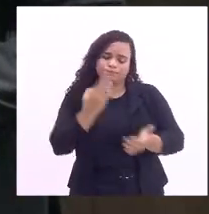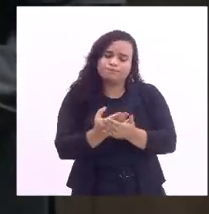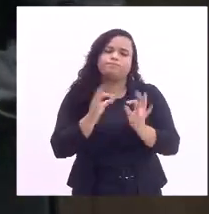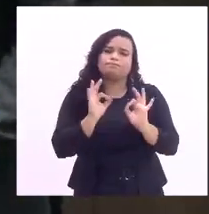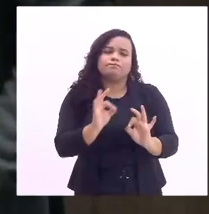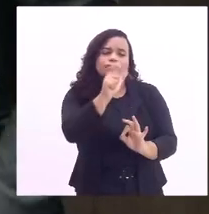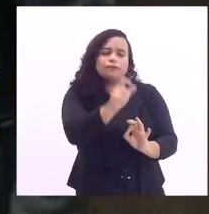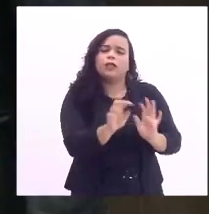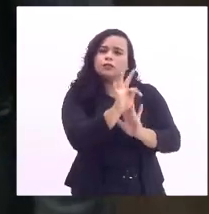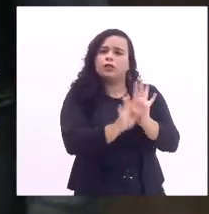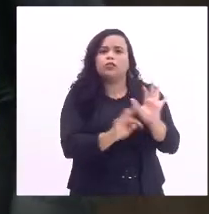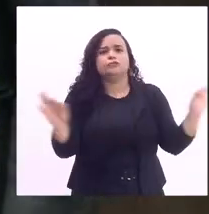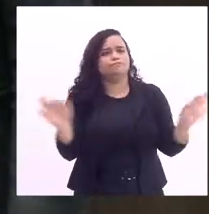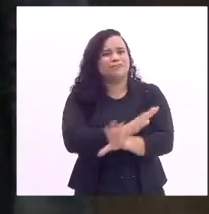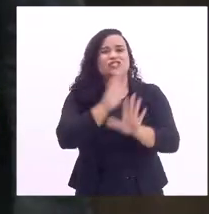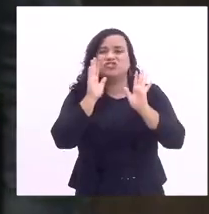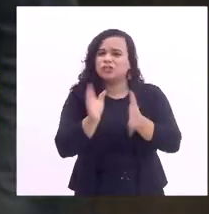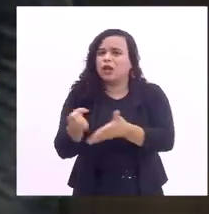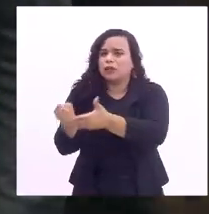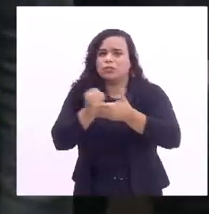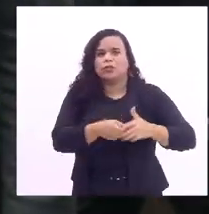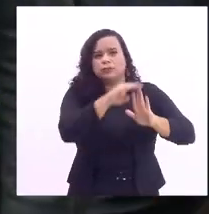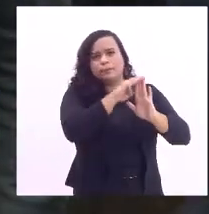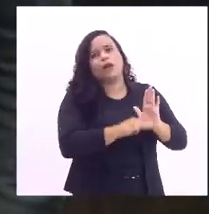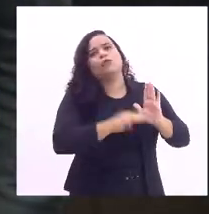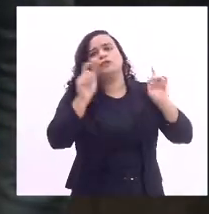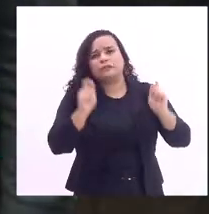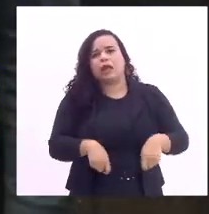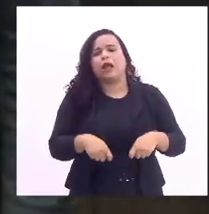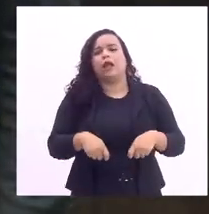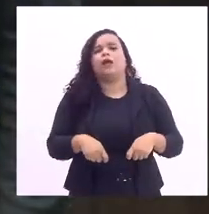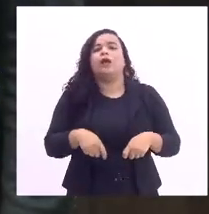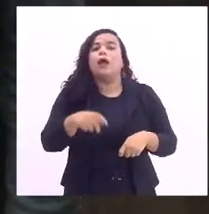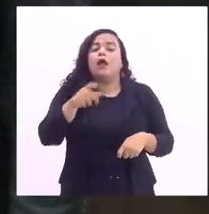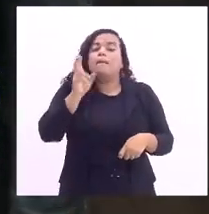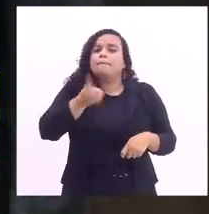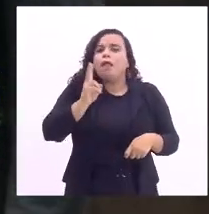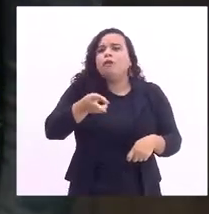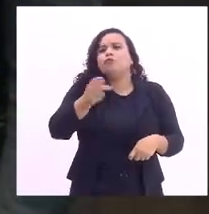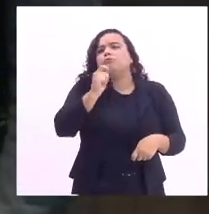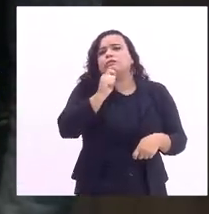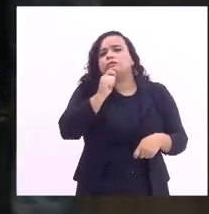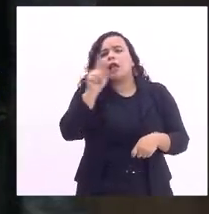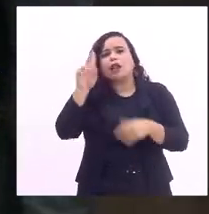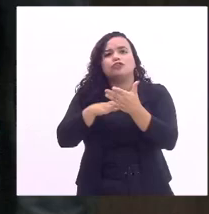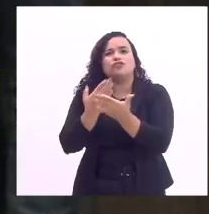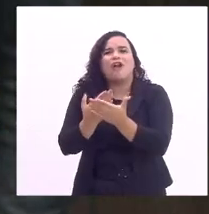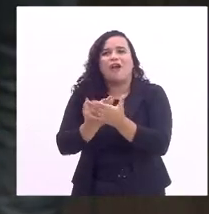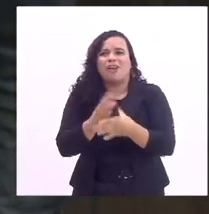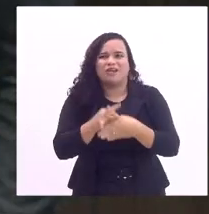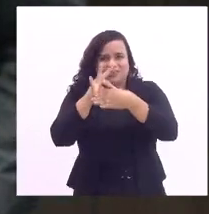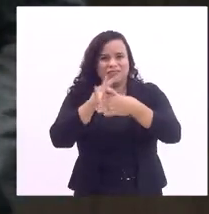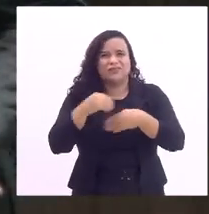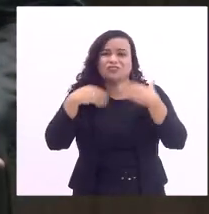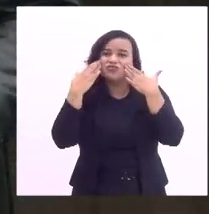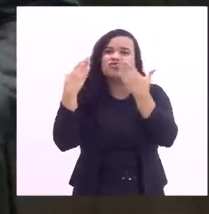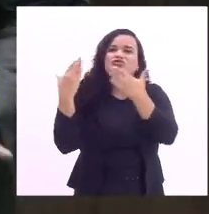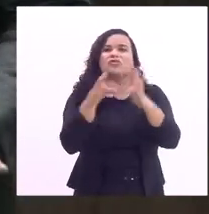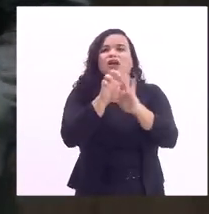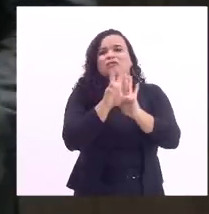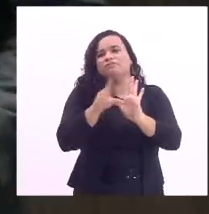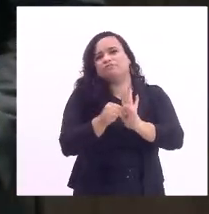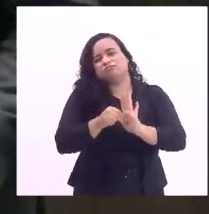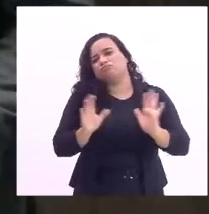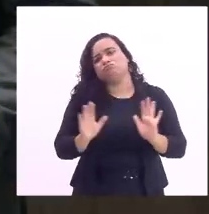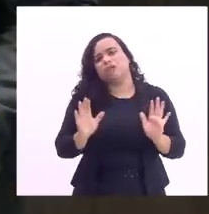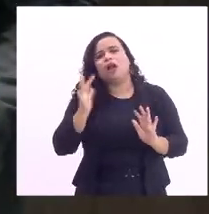para vir à pauta e diria até, mesmo sem realizarmos o colégio de líderes, com a hipótese de não haver nem destaques nas emendas. Eu acho que está muito maduro